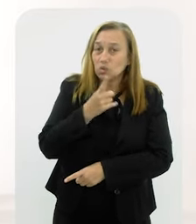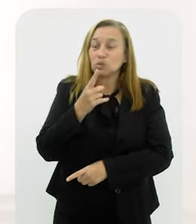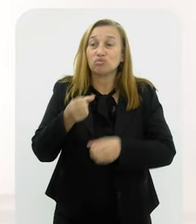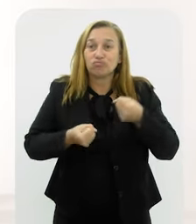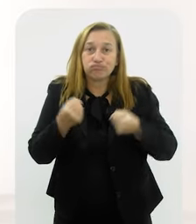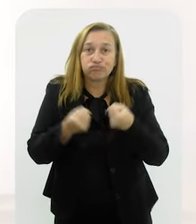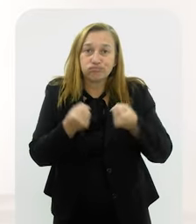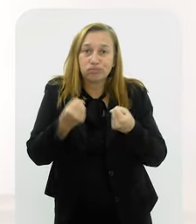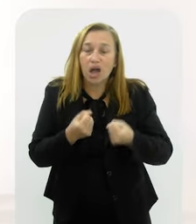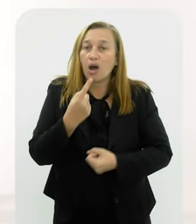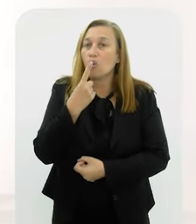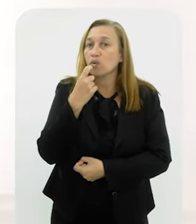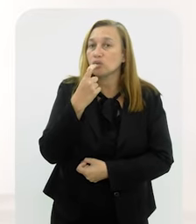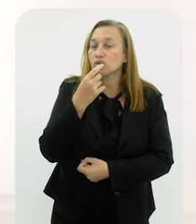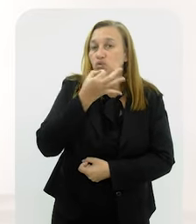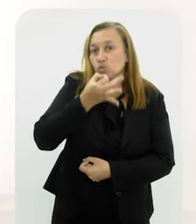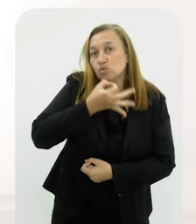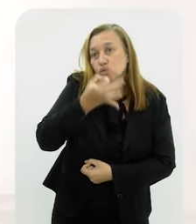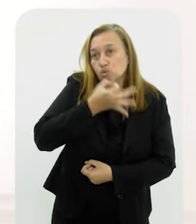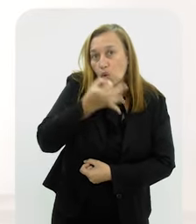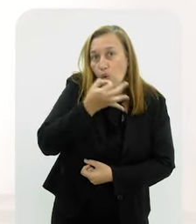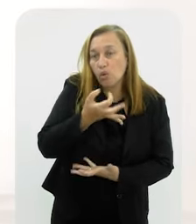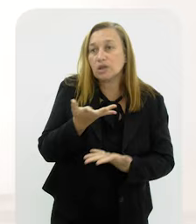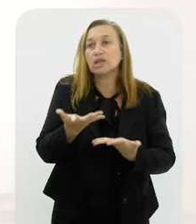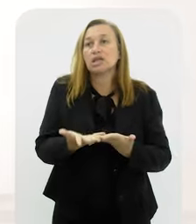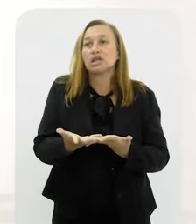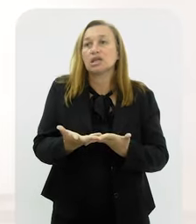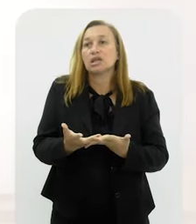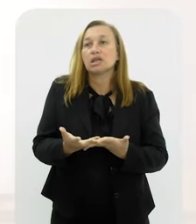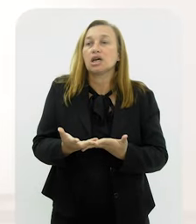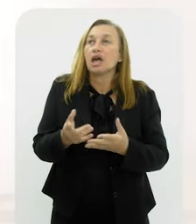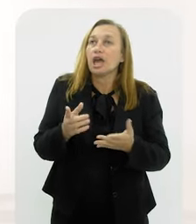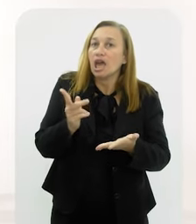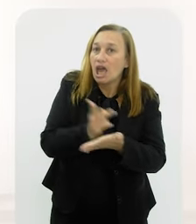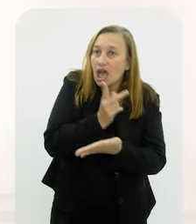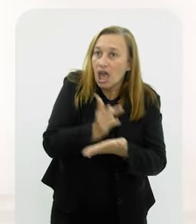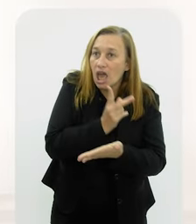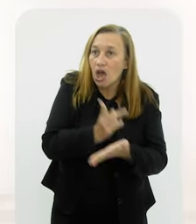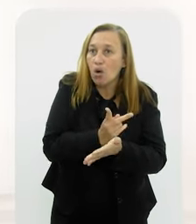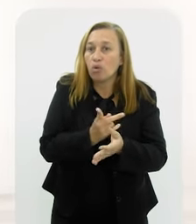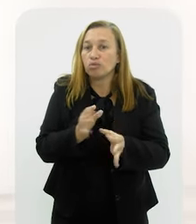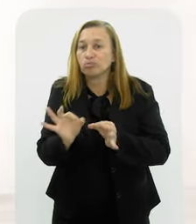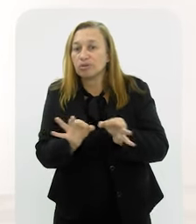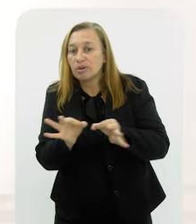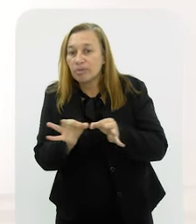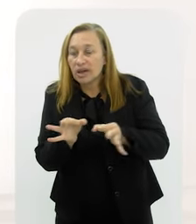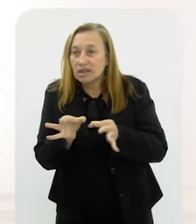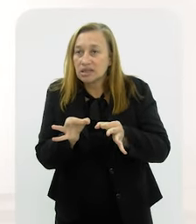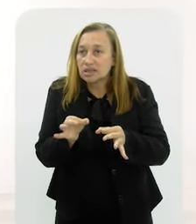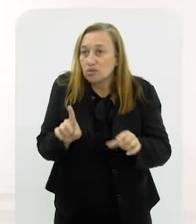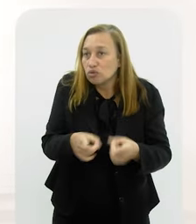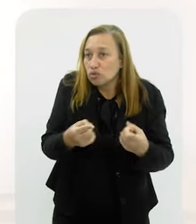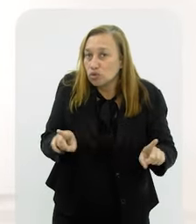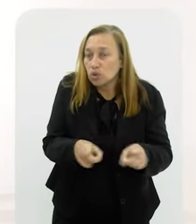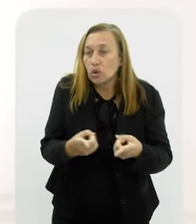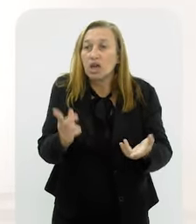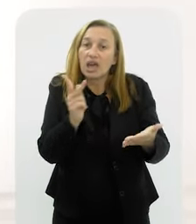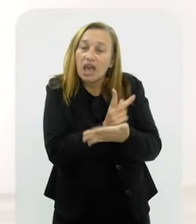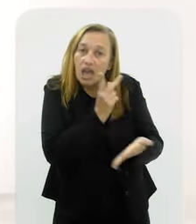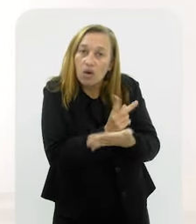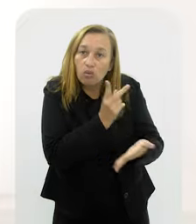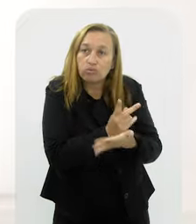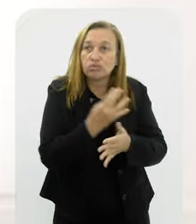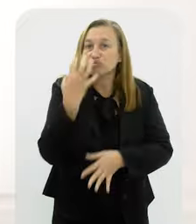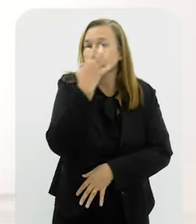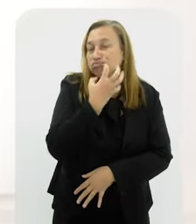carro de som, erro de parte harmônica, erro de cantores, erro